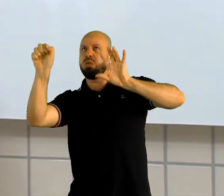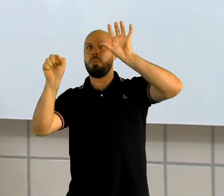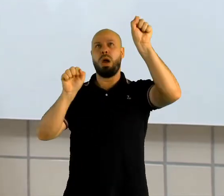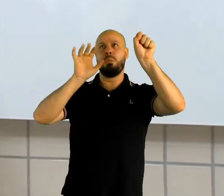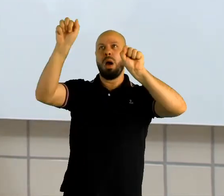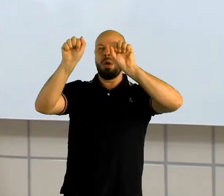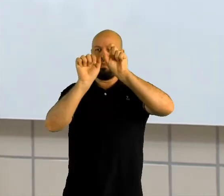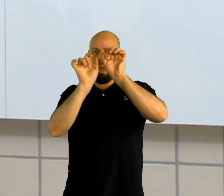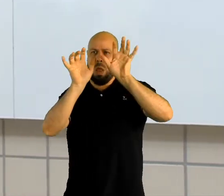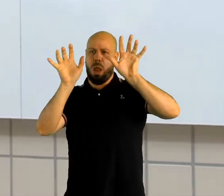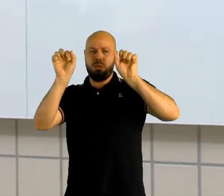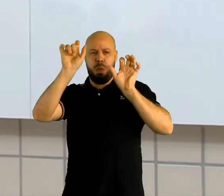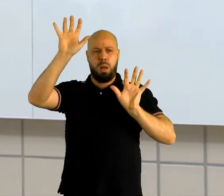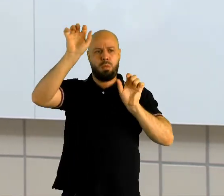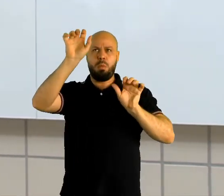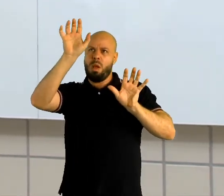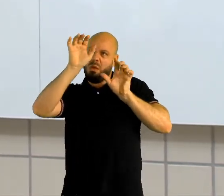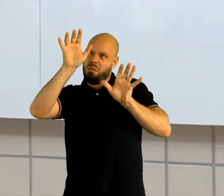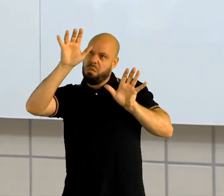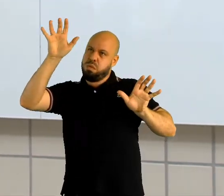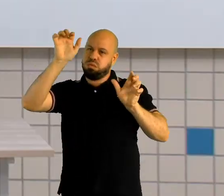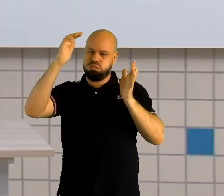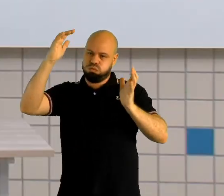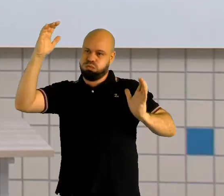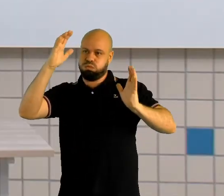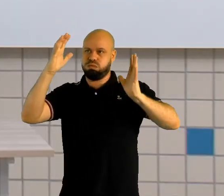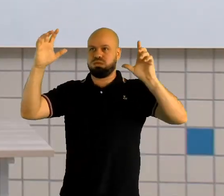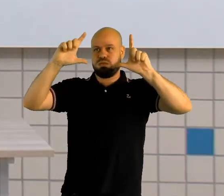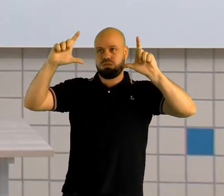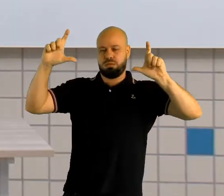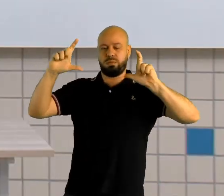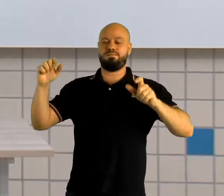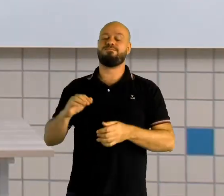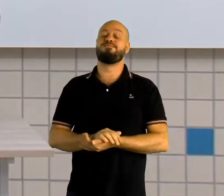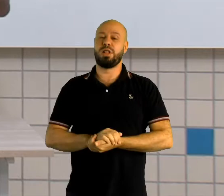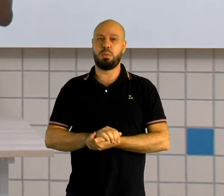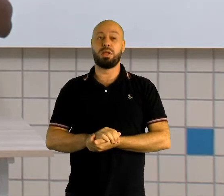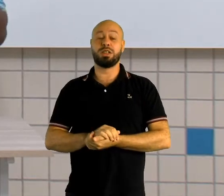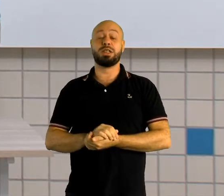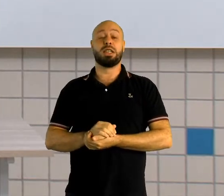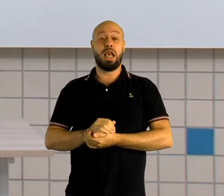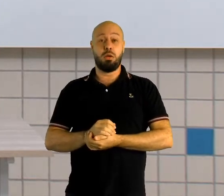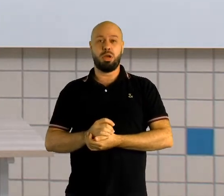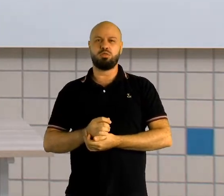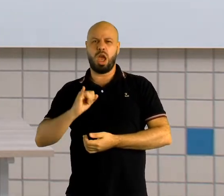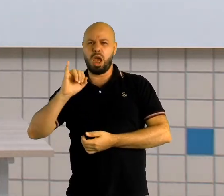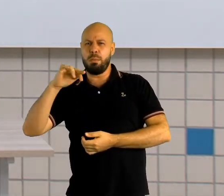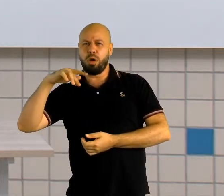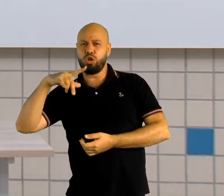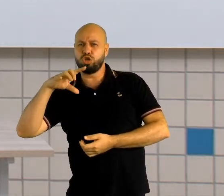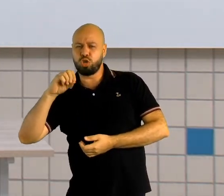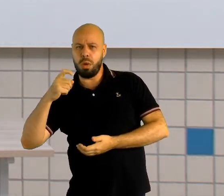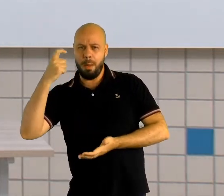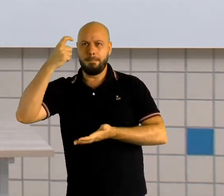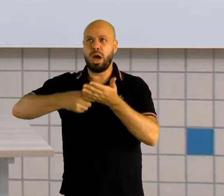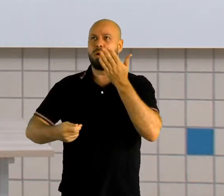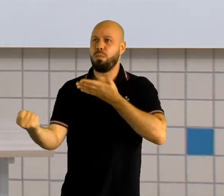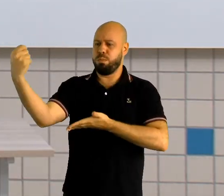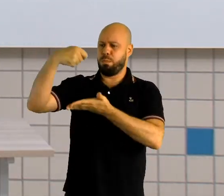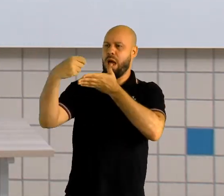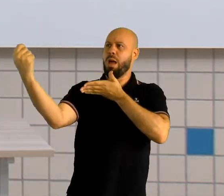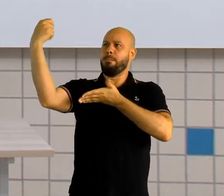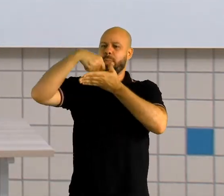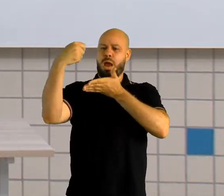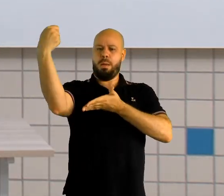romanas ampliavam as fronteiras, havia um aumento da arrecadação de impostos e, consequentemente, um aumento das riquezas